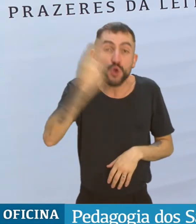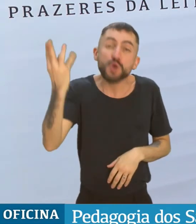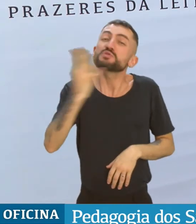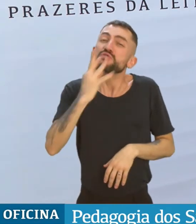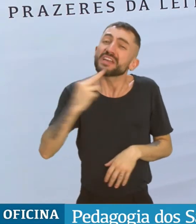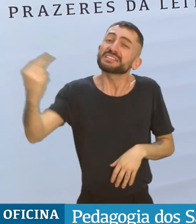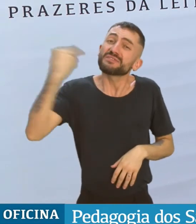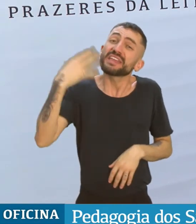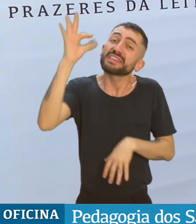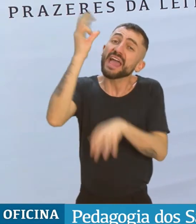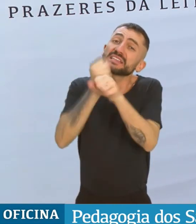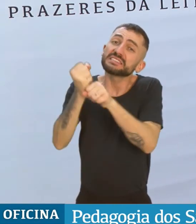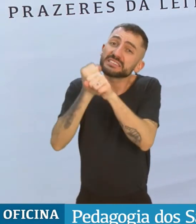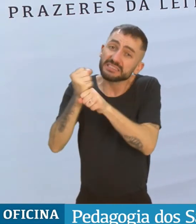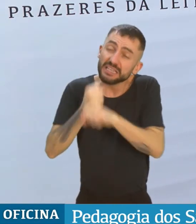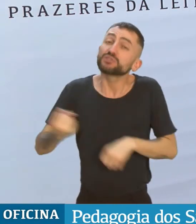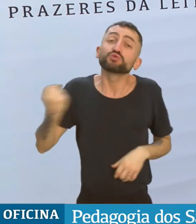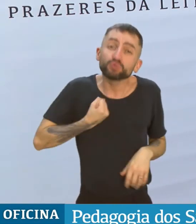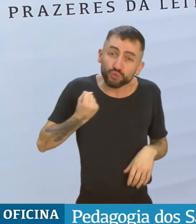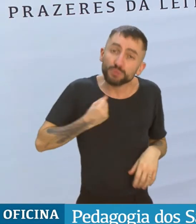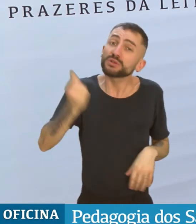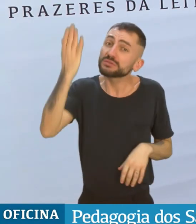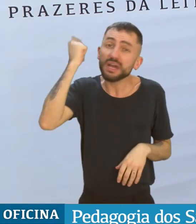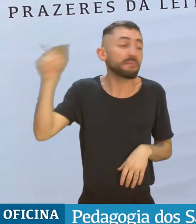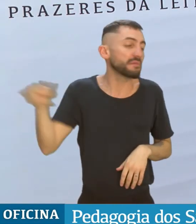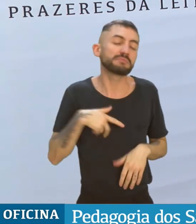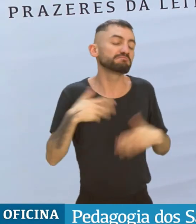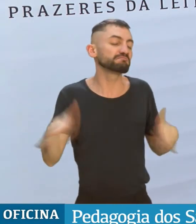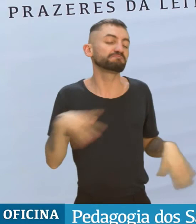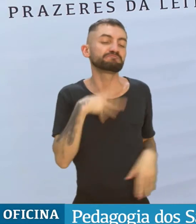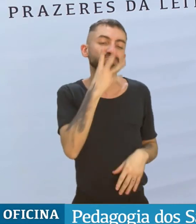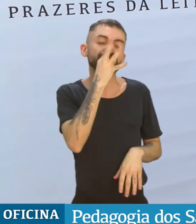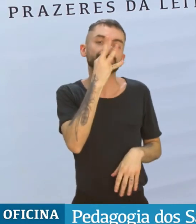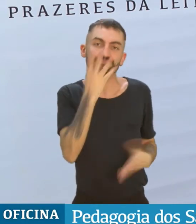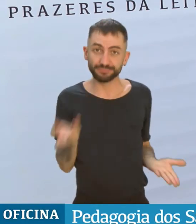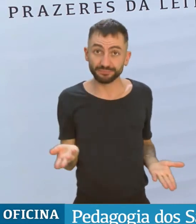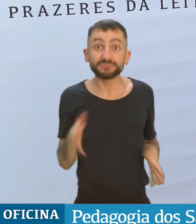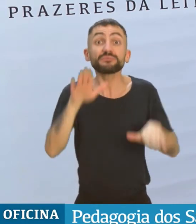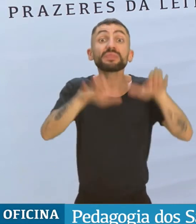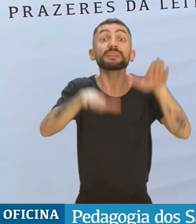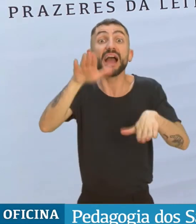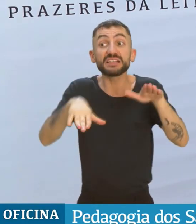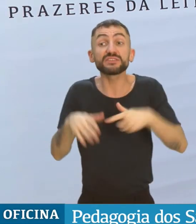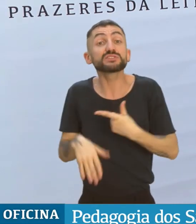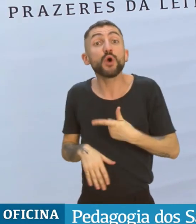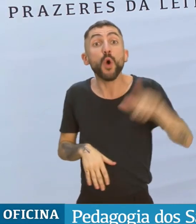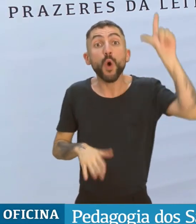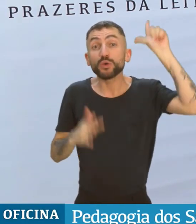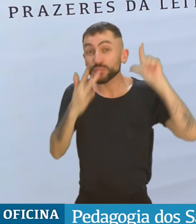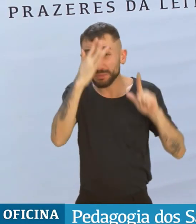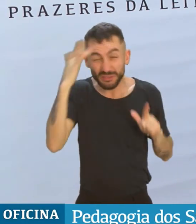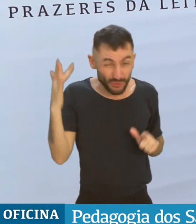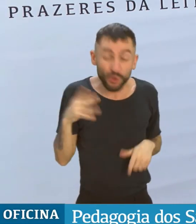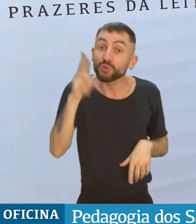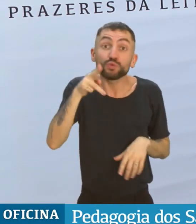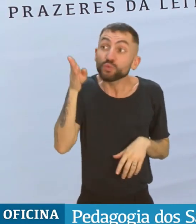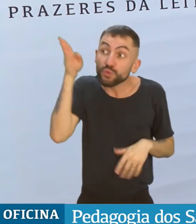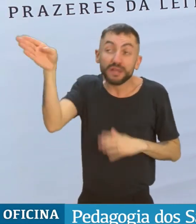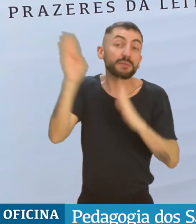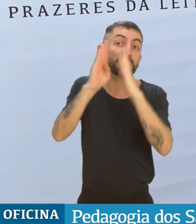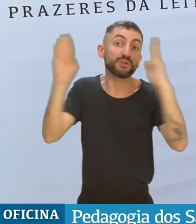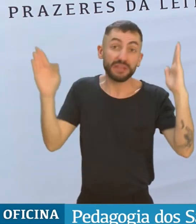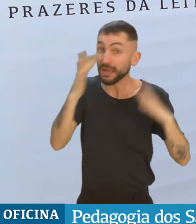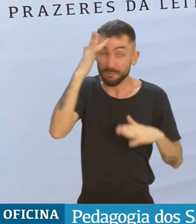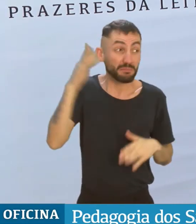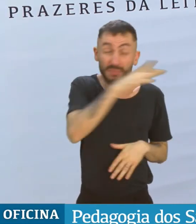meu número de inscrição. E eu vejo que quando vai pessoas, por exemplo, que nunca foram numa biblioteca, elas vão todas tímidas